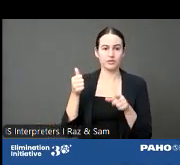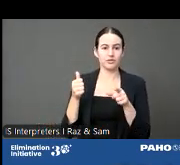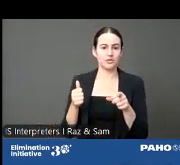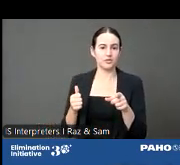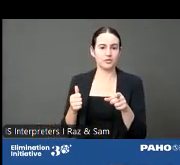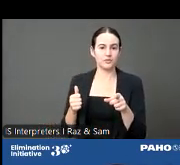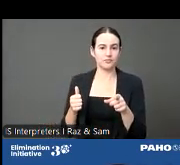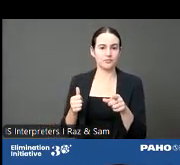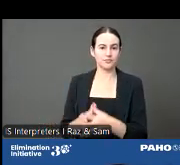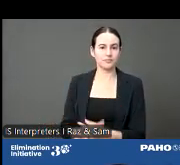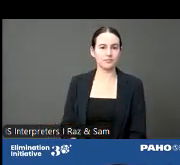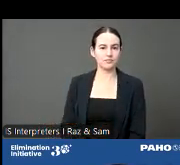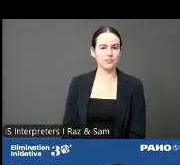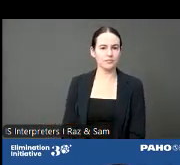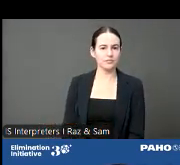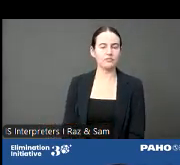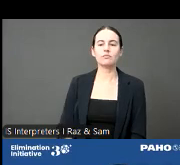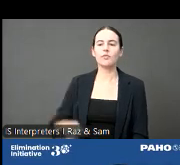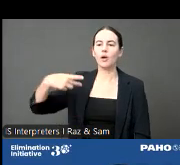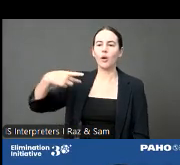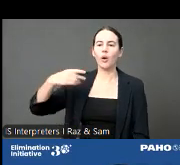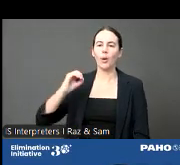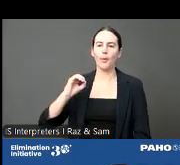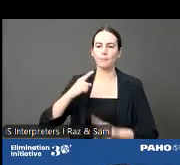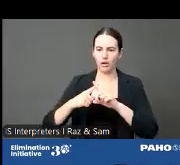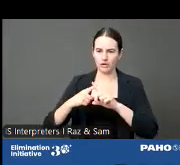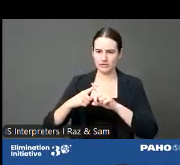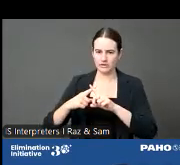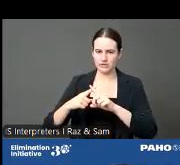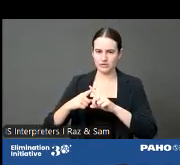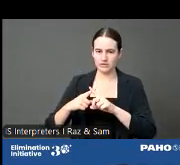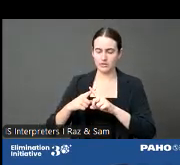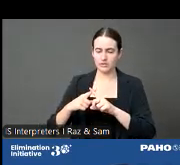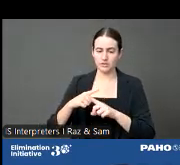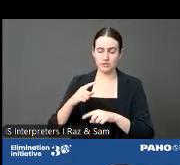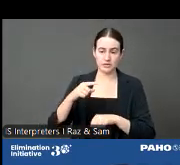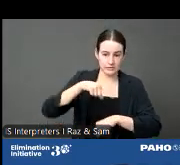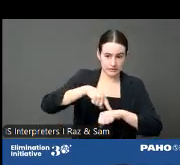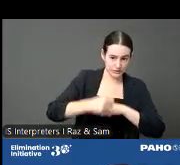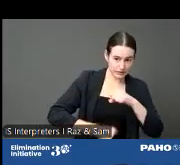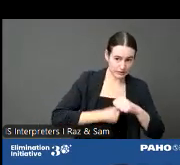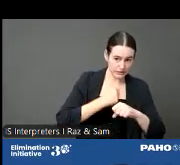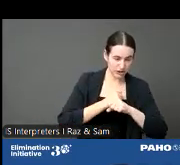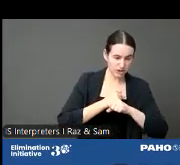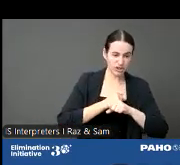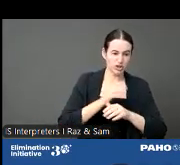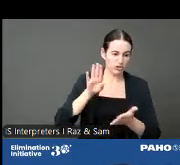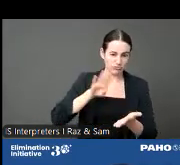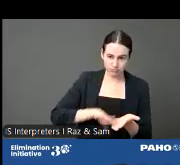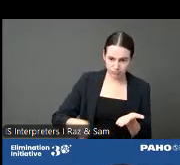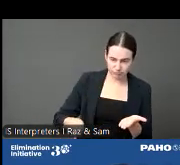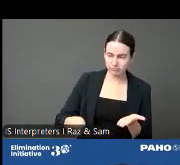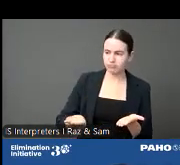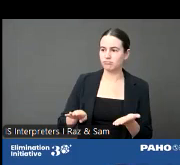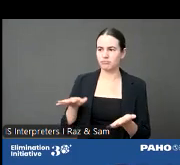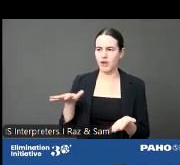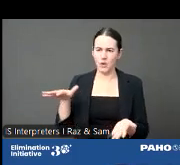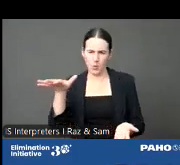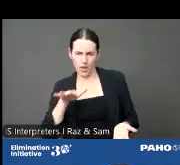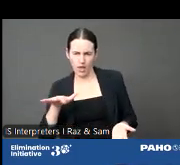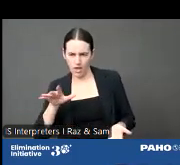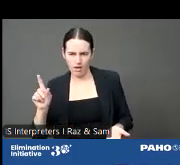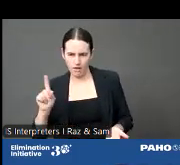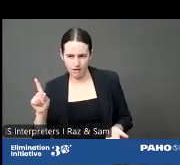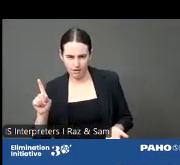eliminada, em que ano isso ocorreu, em que países ocorreram a eliminação total. Podemos ver a história por